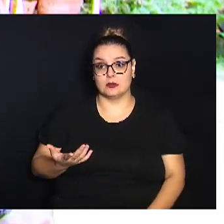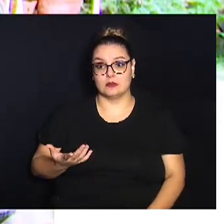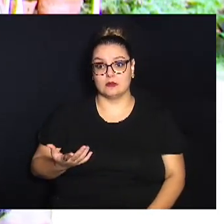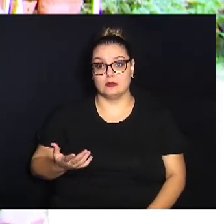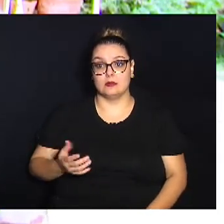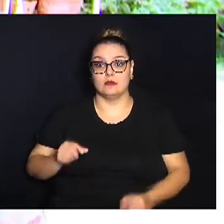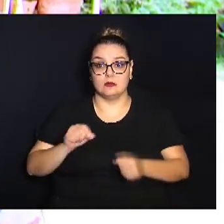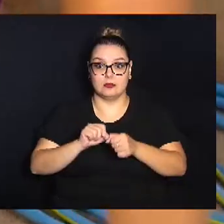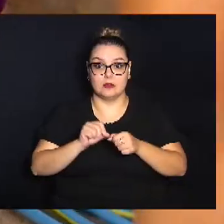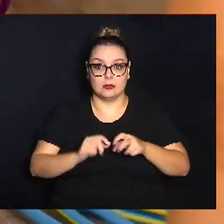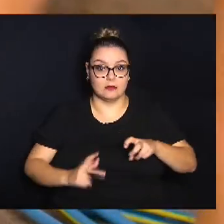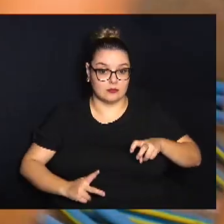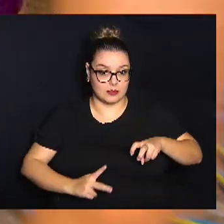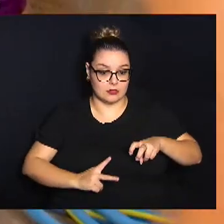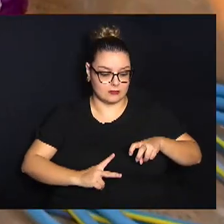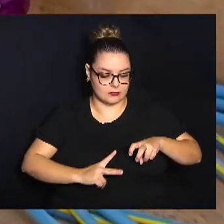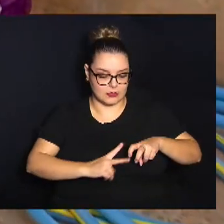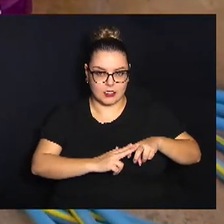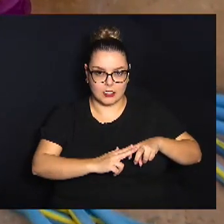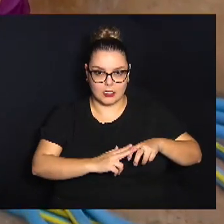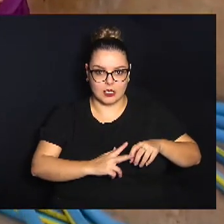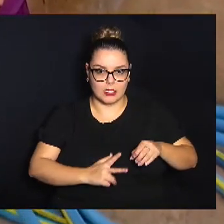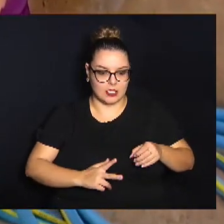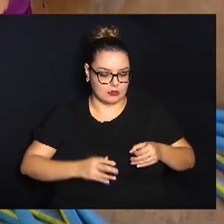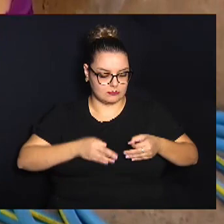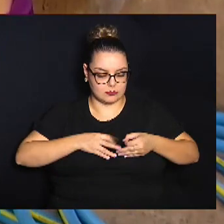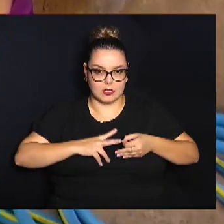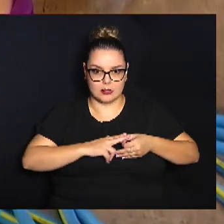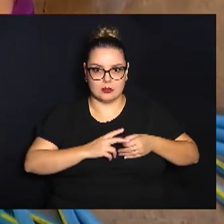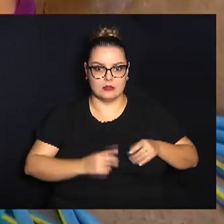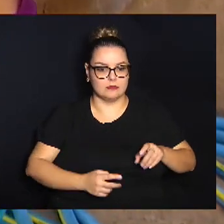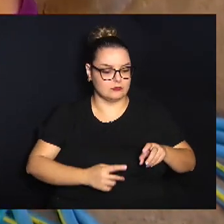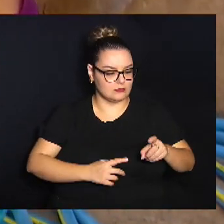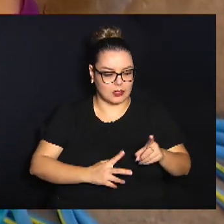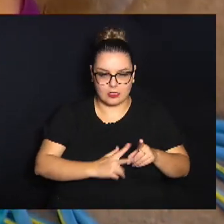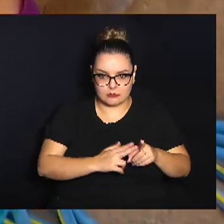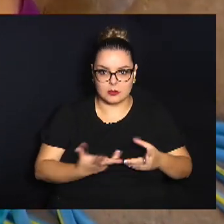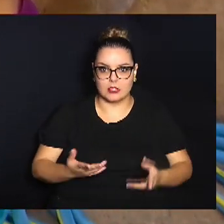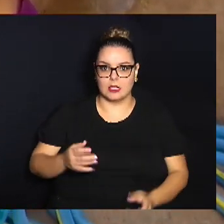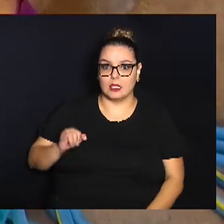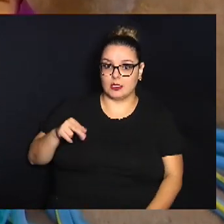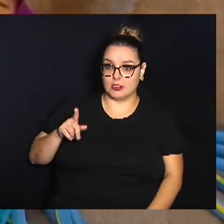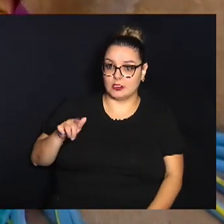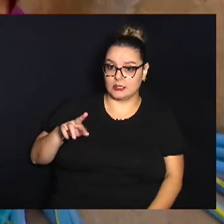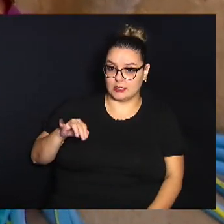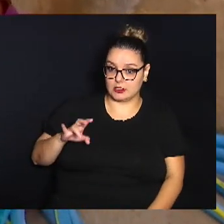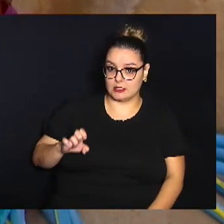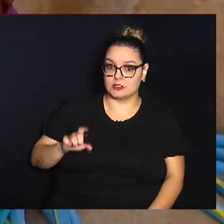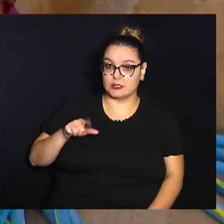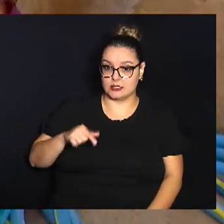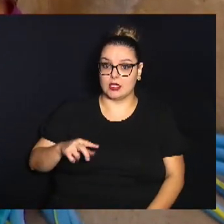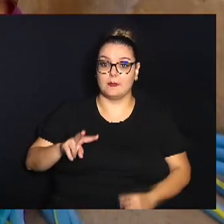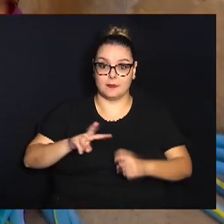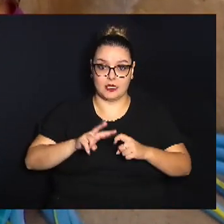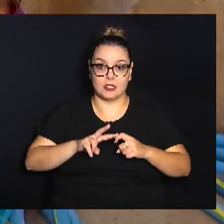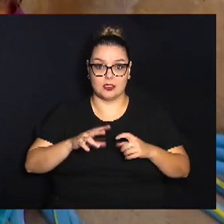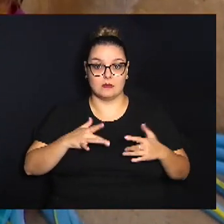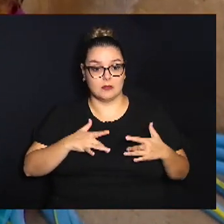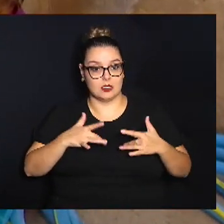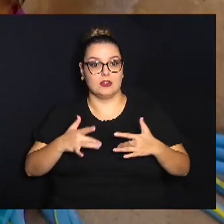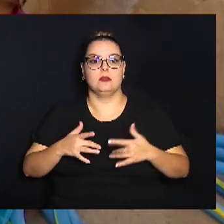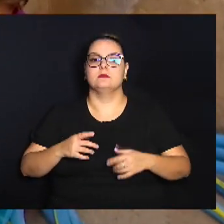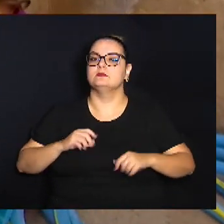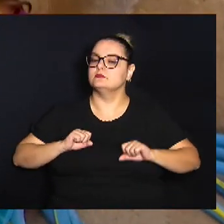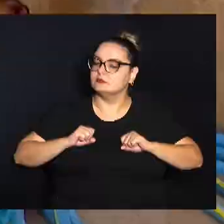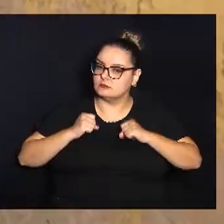castrar? Vamos começar a castrar? Ingrid é médica veterinária e há anos é voluntária do GAAR, se dedicando